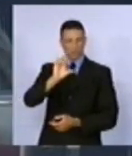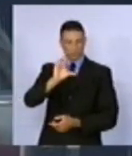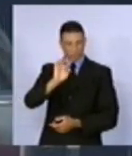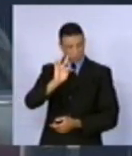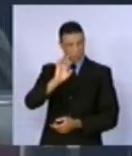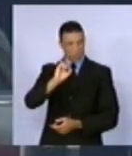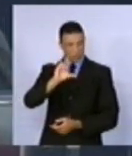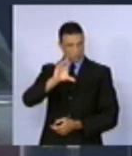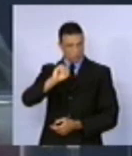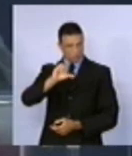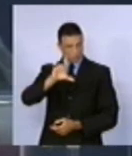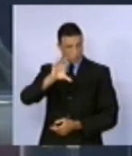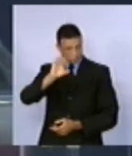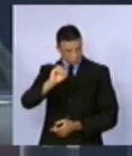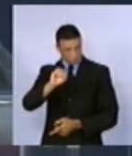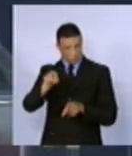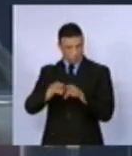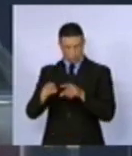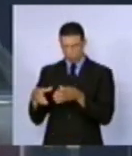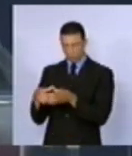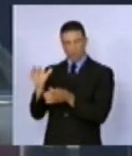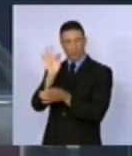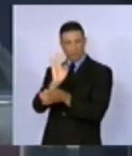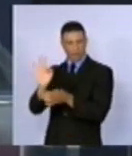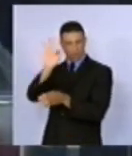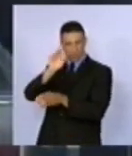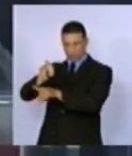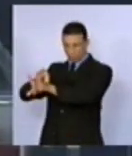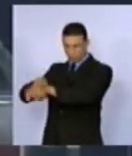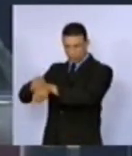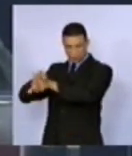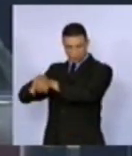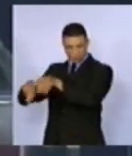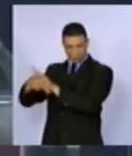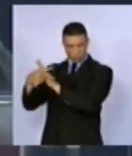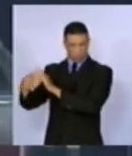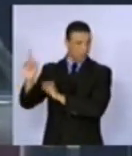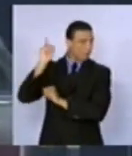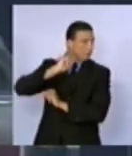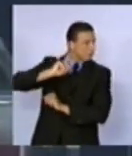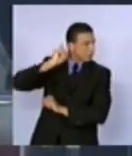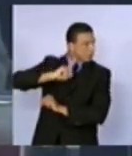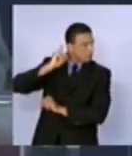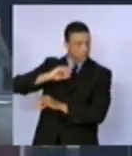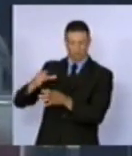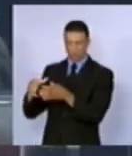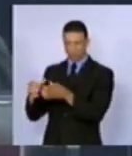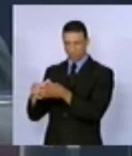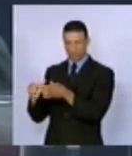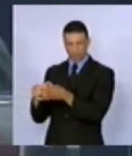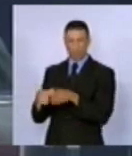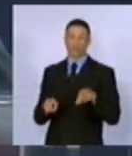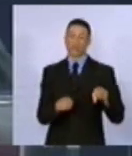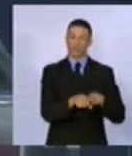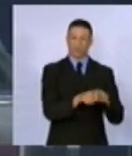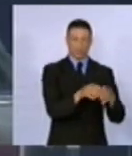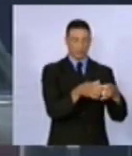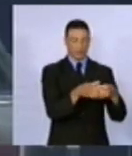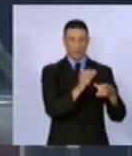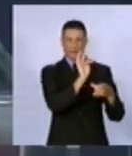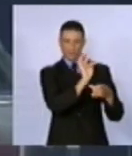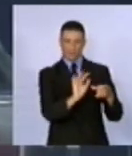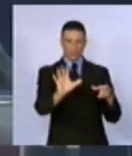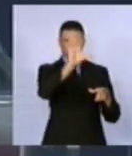governo do estado a federação da agricultura do do estado de minas gerais a federação dos trabalhadores